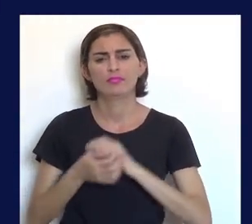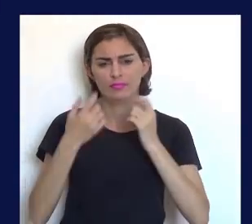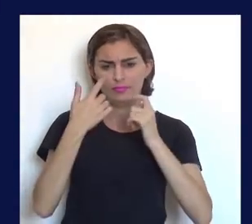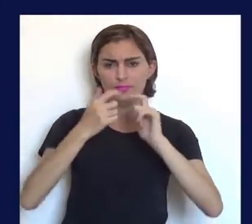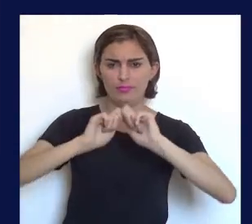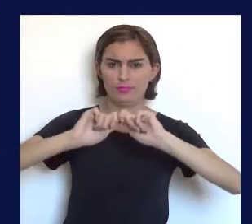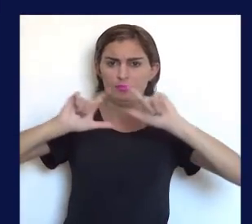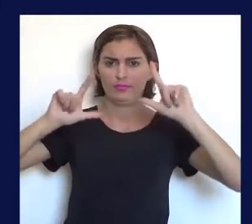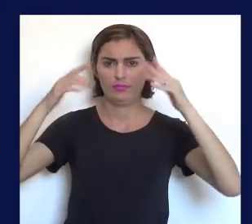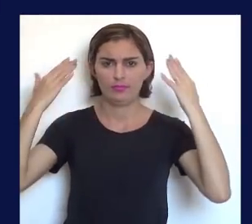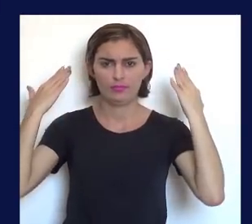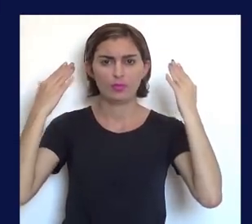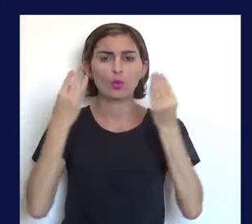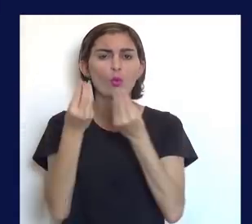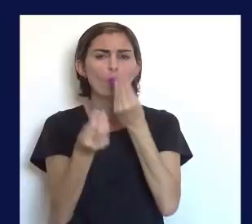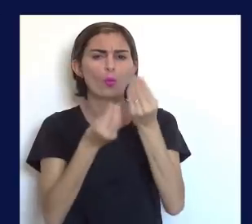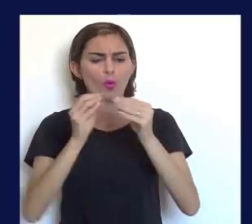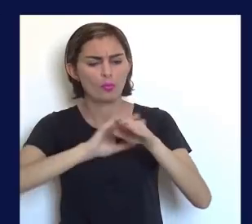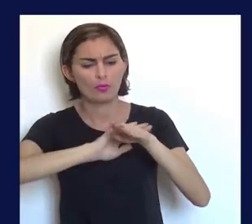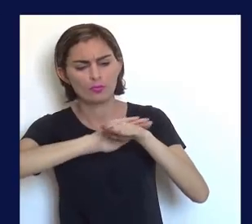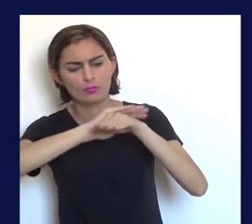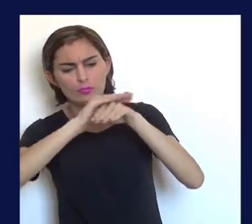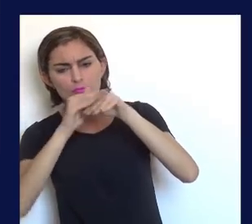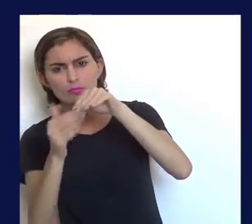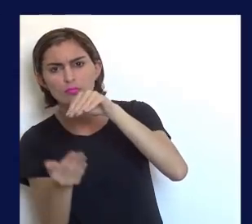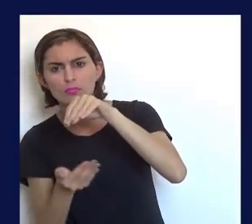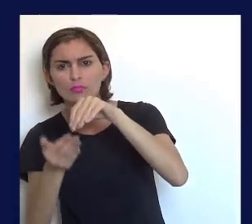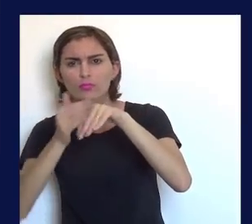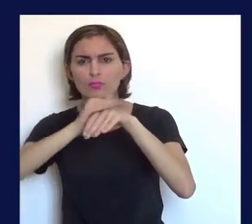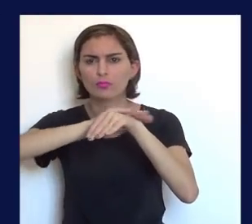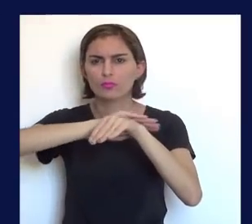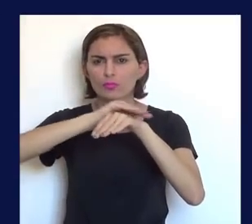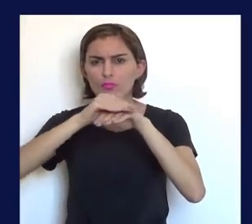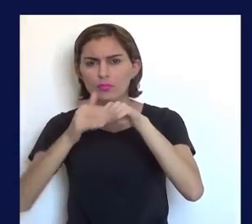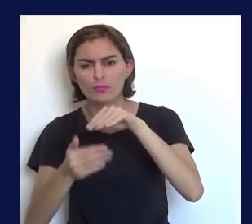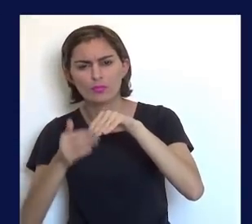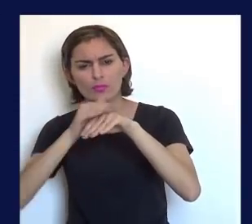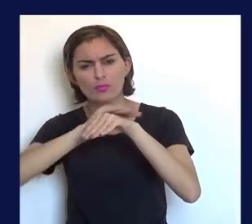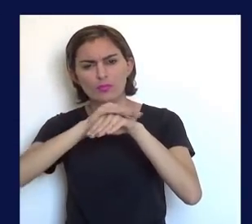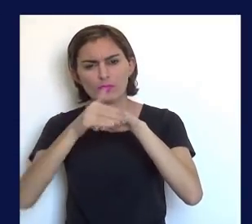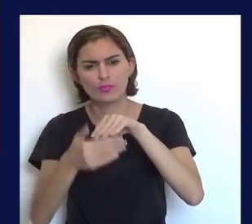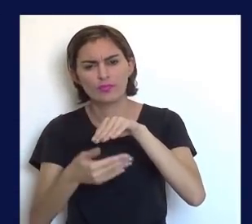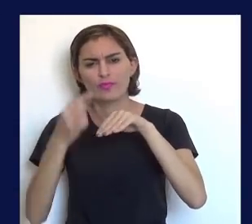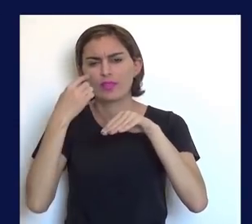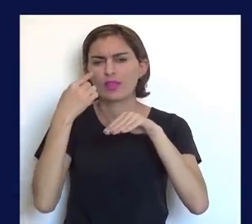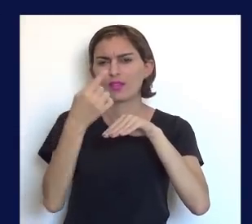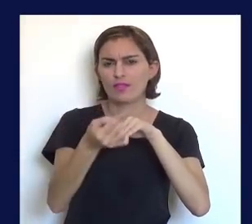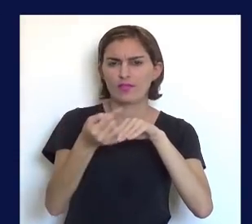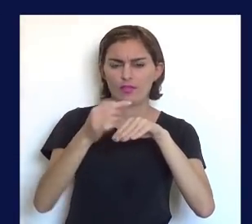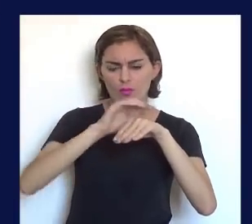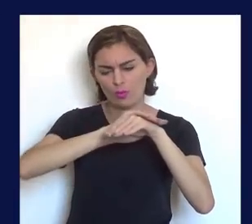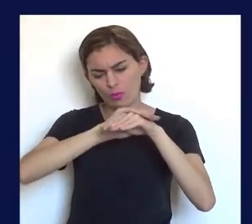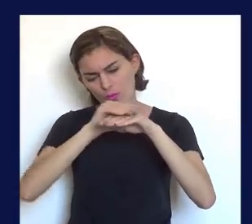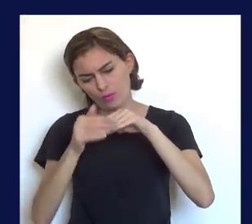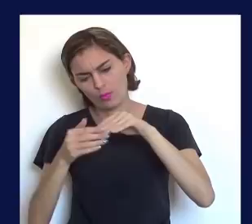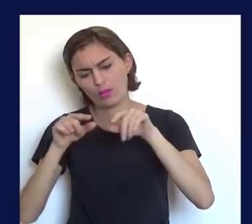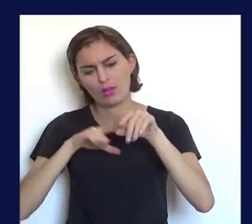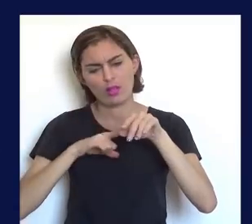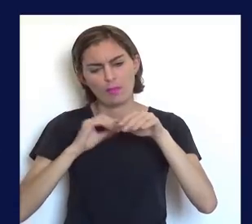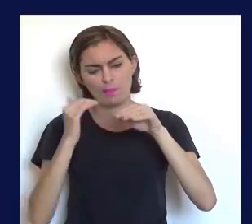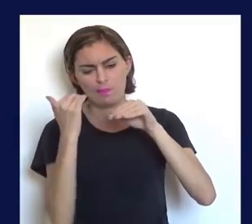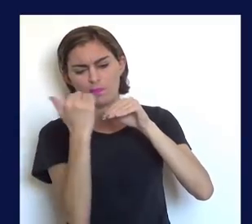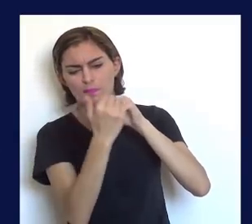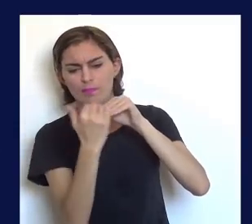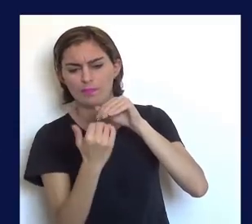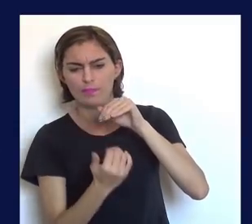momento e veja a composição do pneu. Ela é composta por banda de rodagem ao seu lado direito, é também